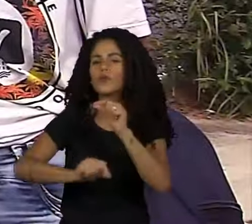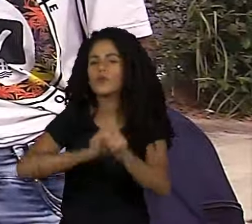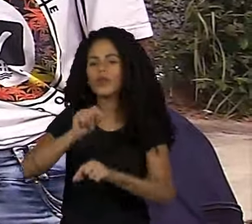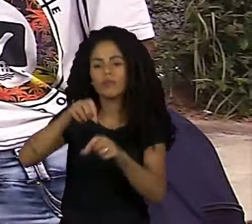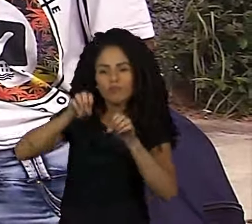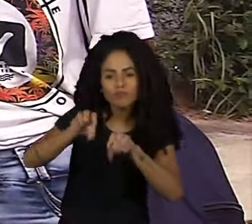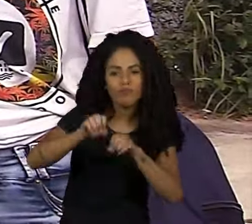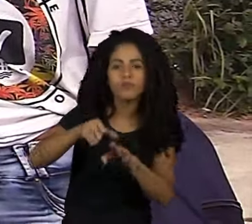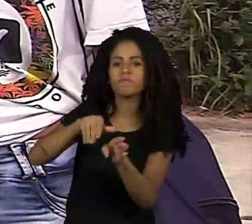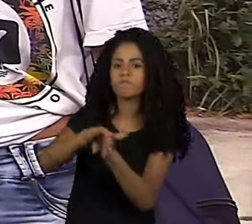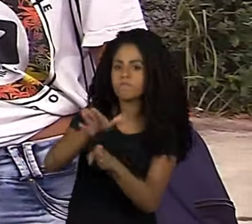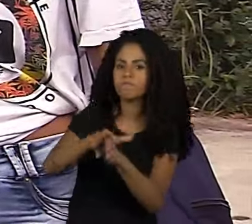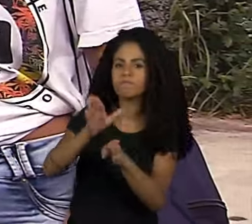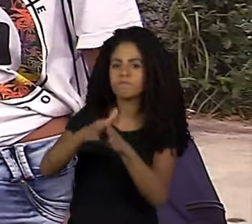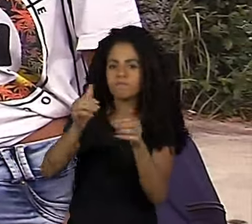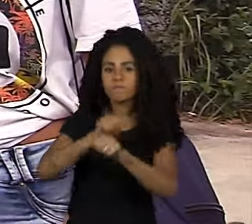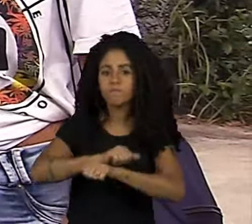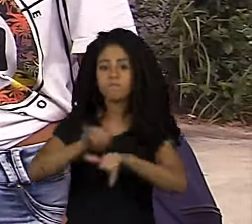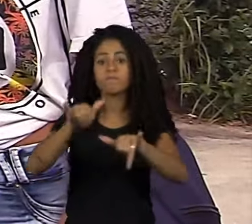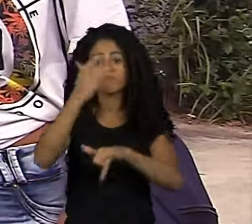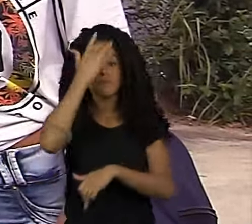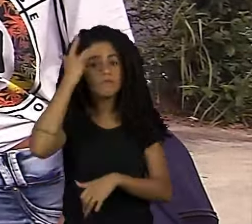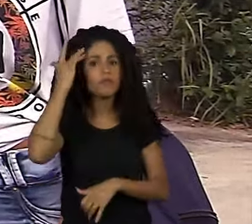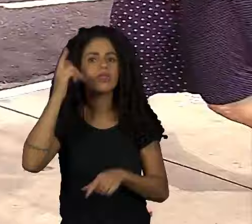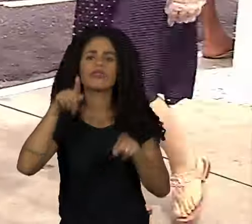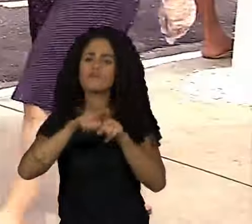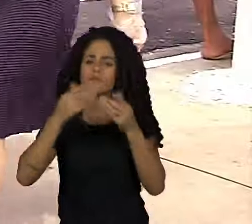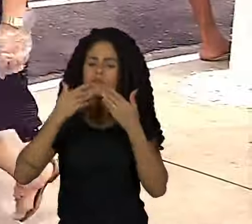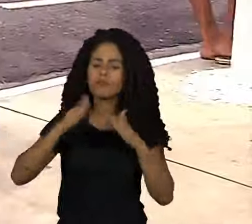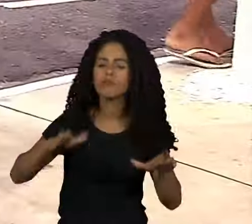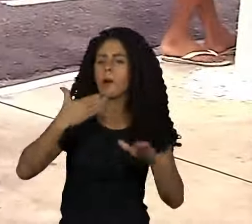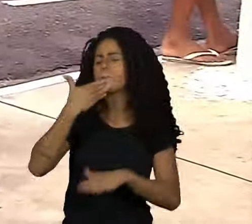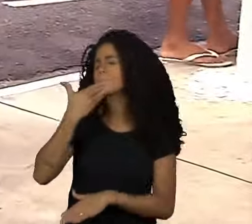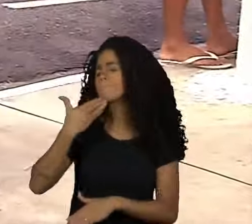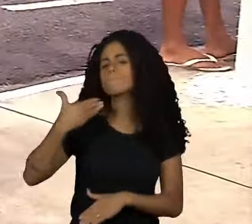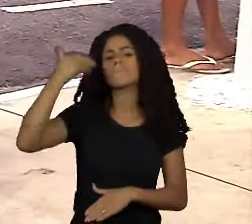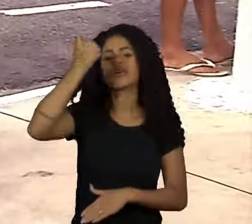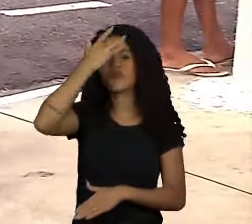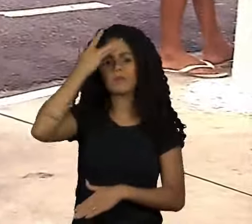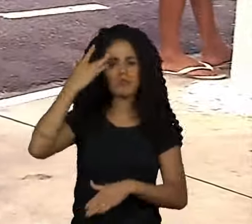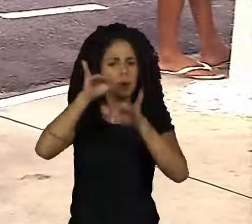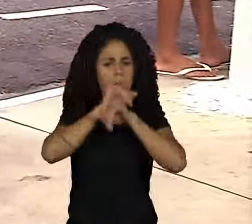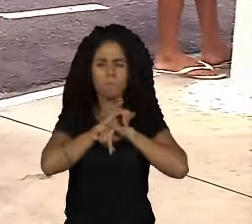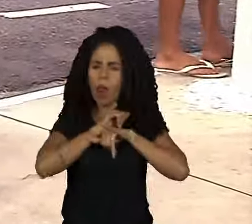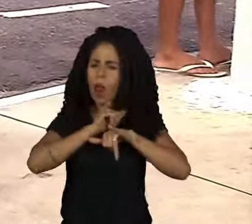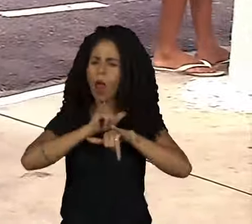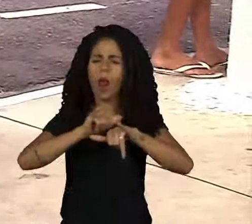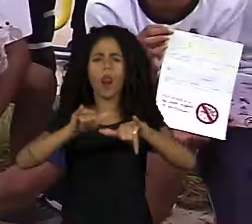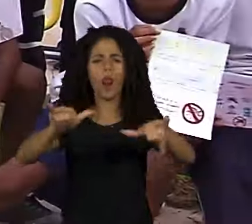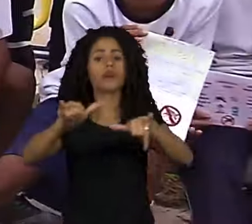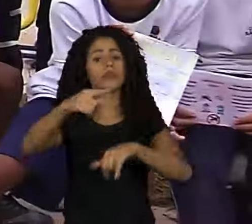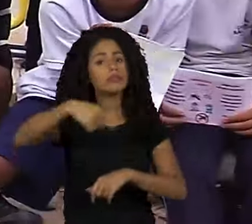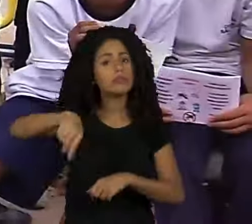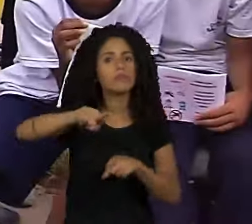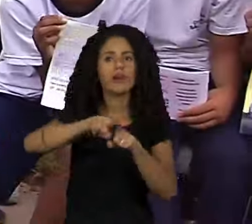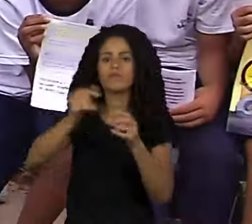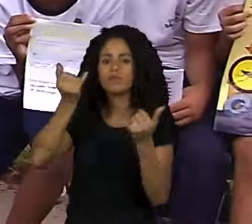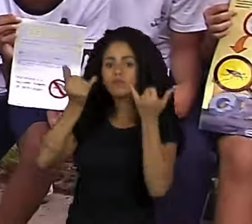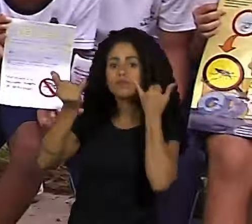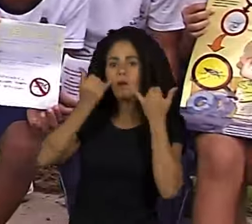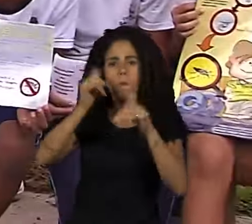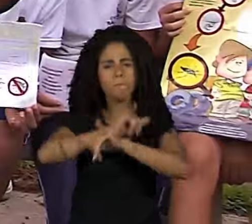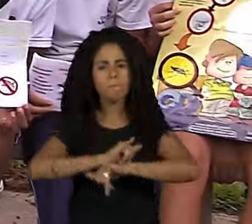os ensinamentos adiante. São as crianças, talvez, as melhores replicadoras de informação e também as